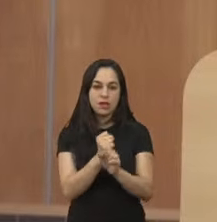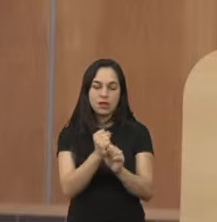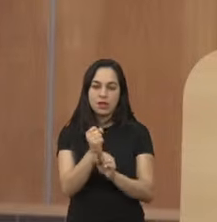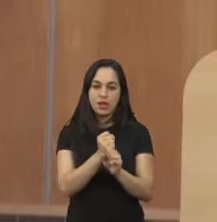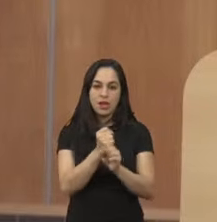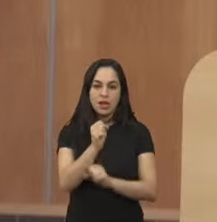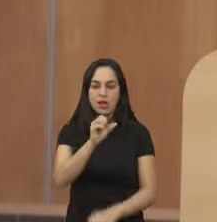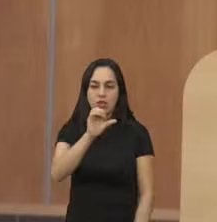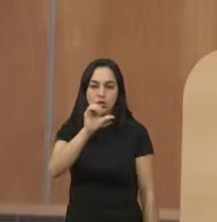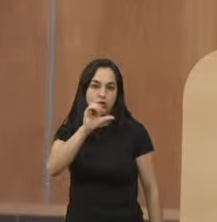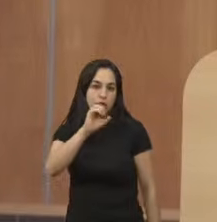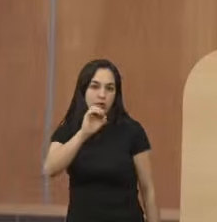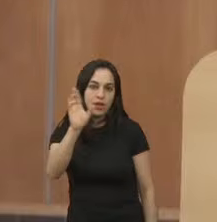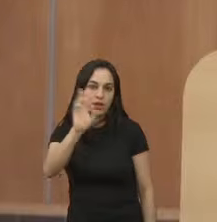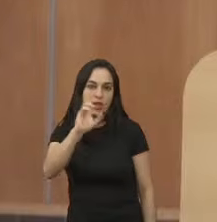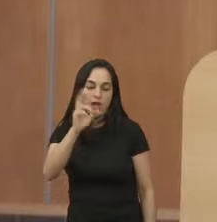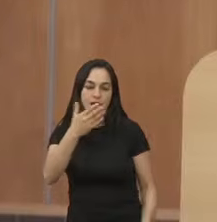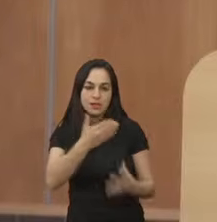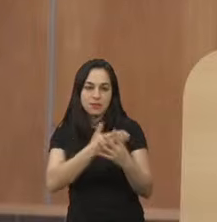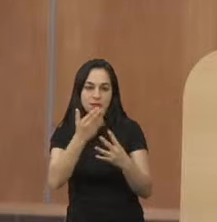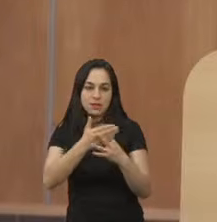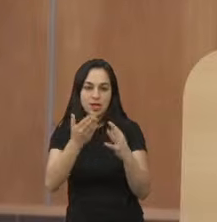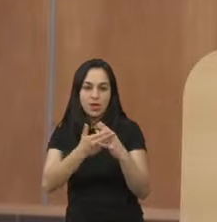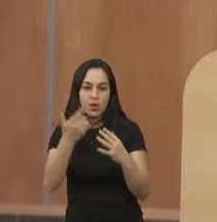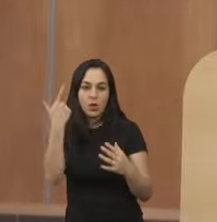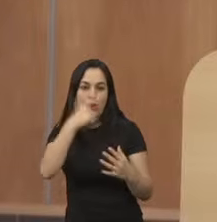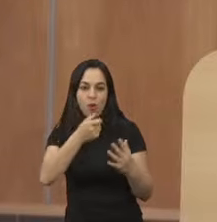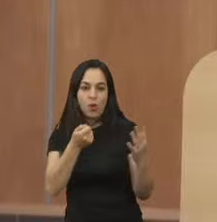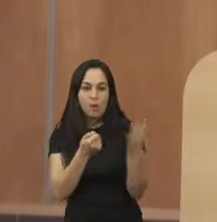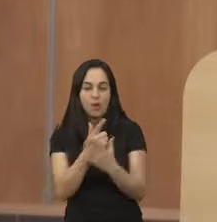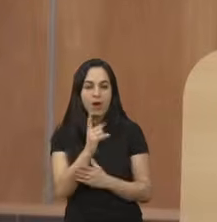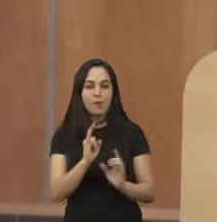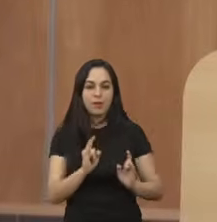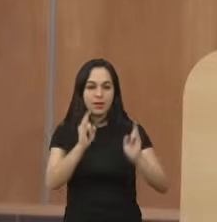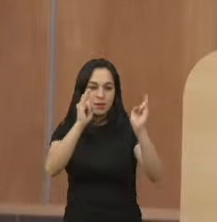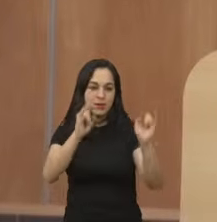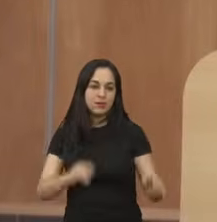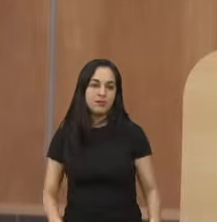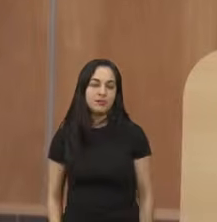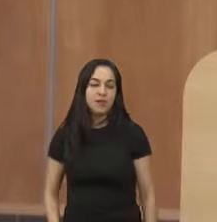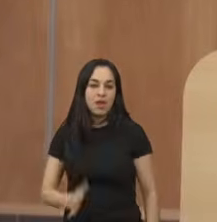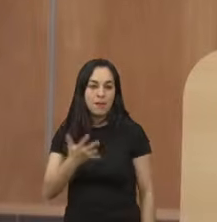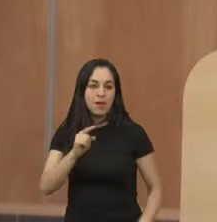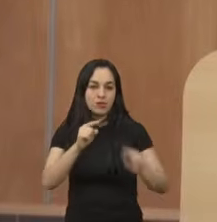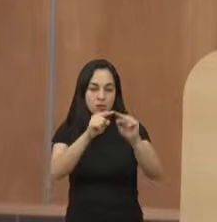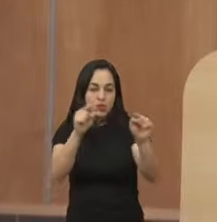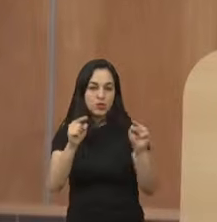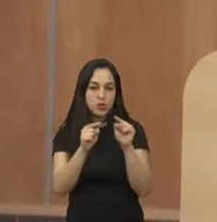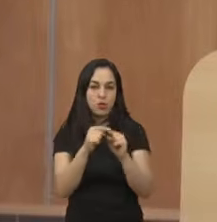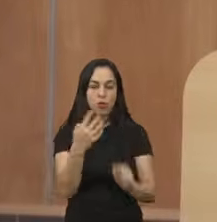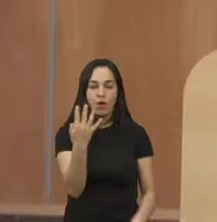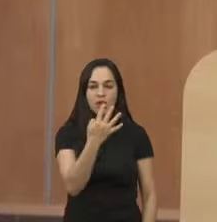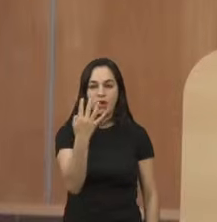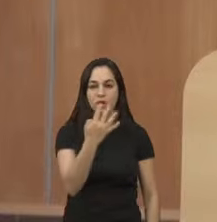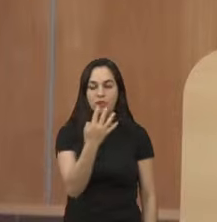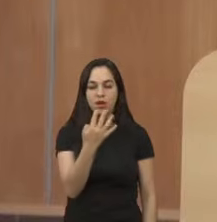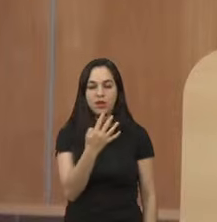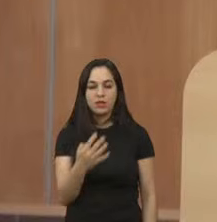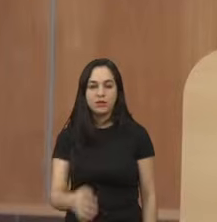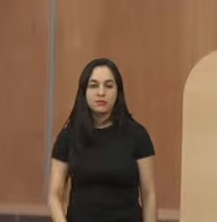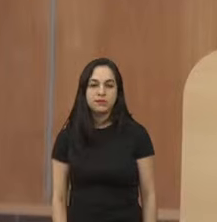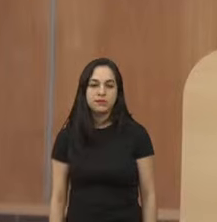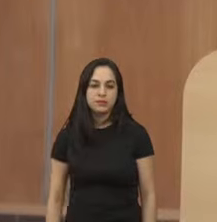parcela para ela poder ter o seu apartamento, que é um tamanho menor, de cerca de 44 metros quadrados, mas é importante lembrar